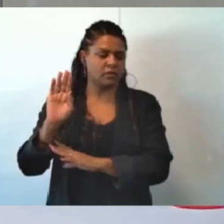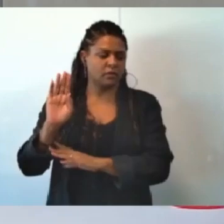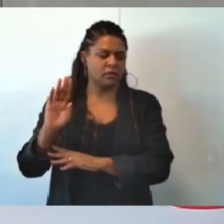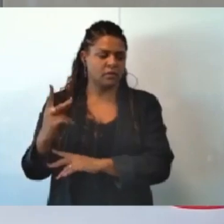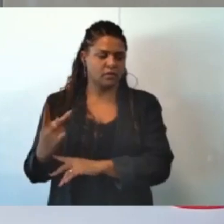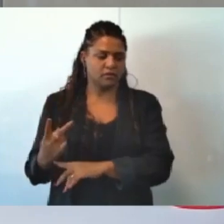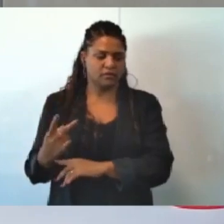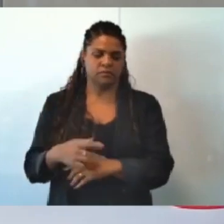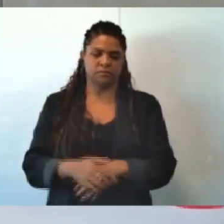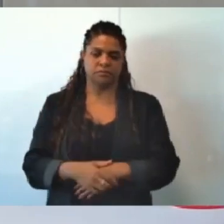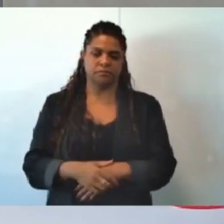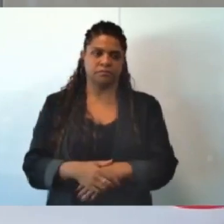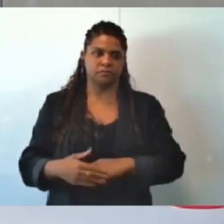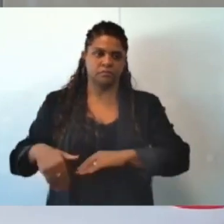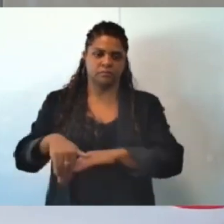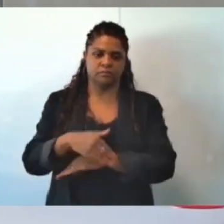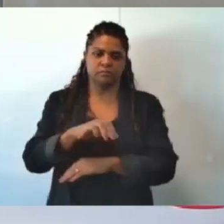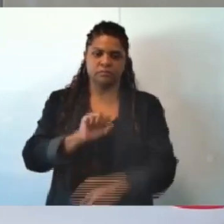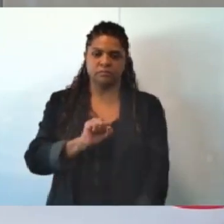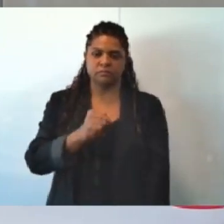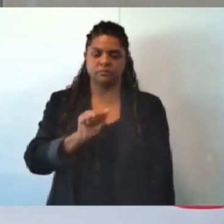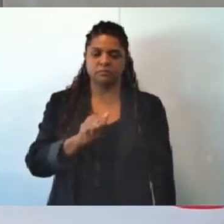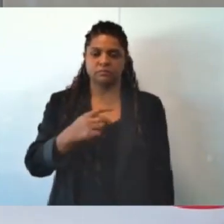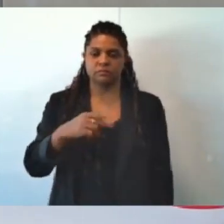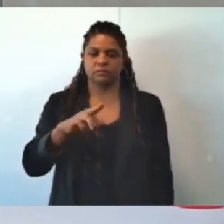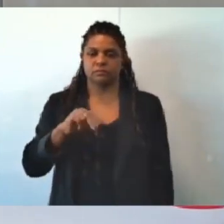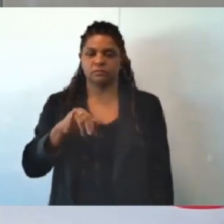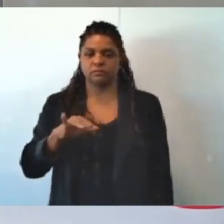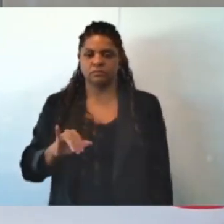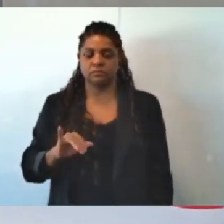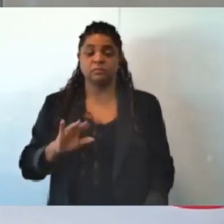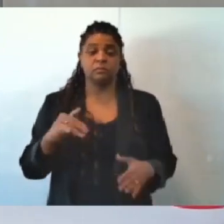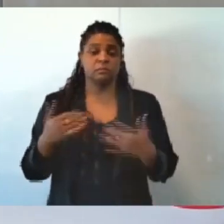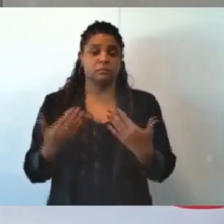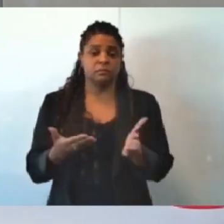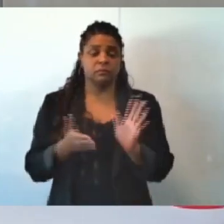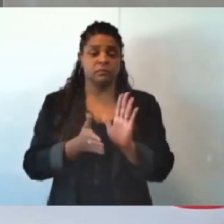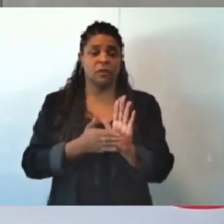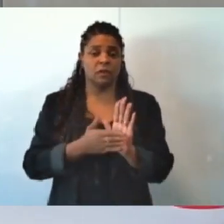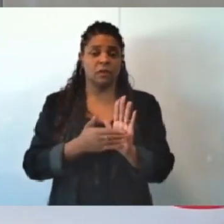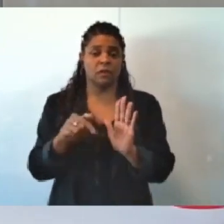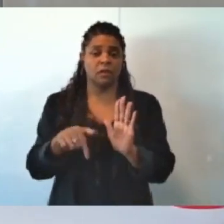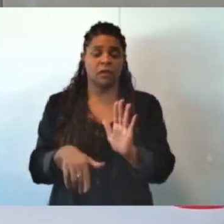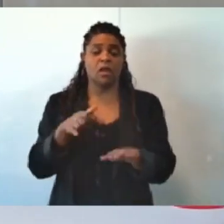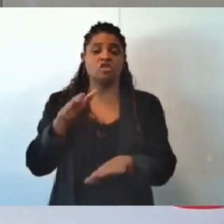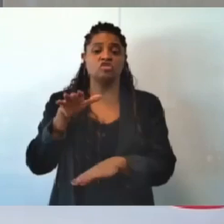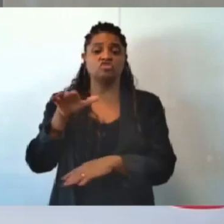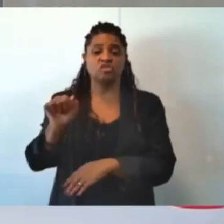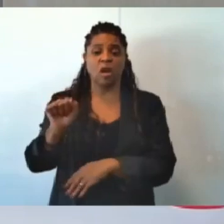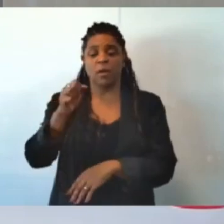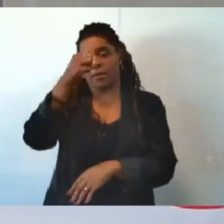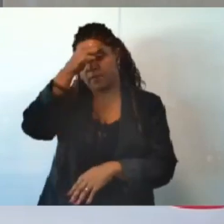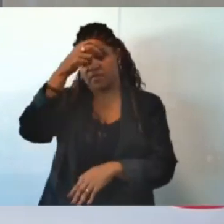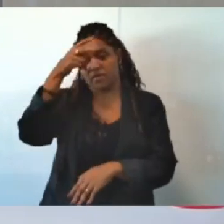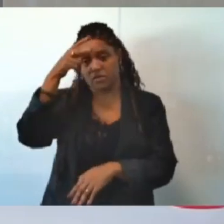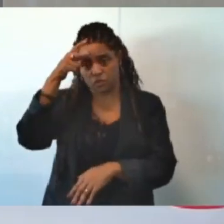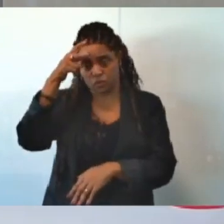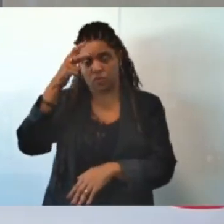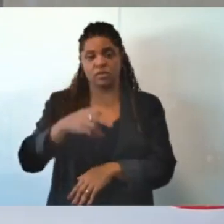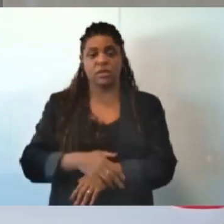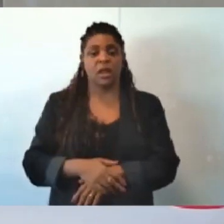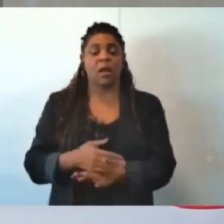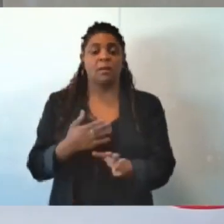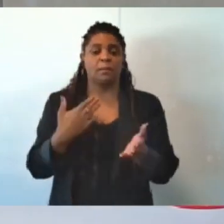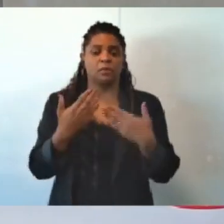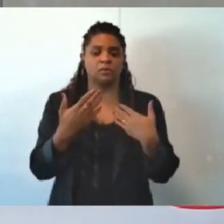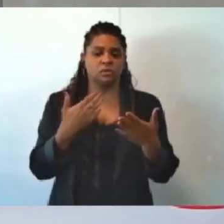rua Sapucaí. Então, eu proponho aqui a gente chamar a prefeitura ainda, tá, chamar a prefeitura ainda para um diálogo, um possível